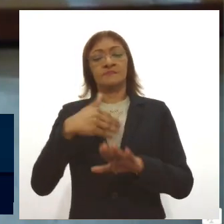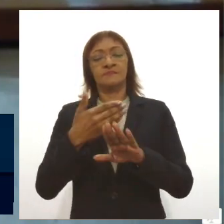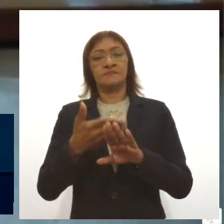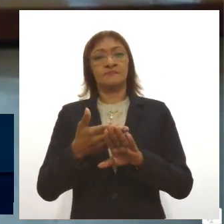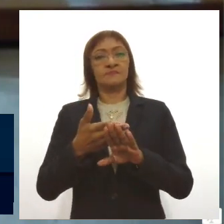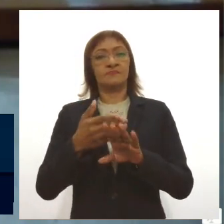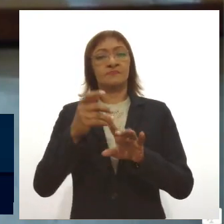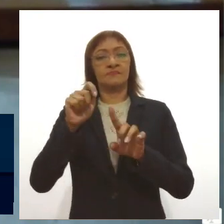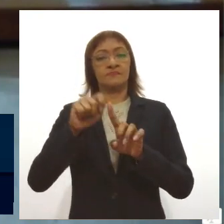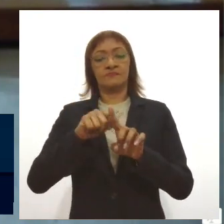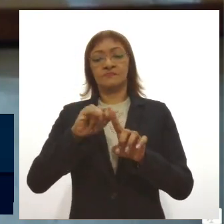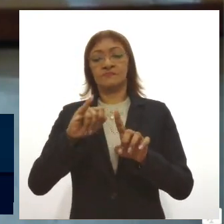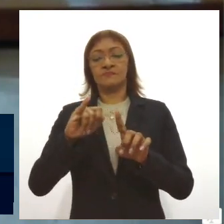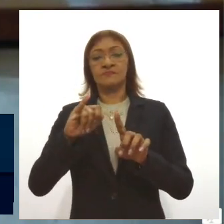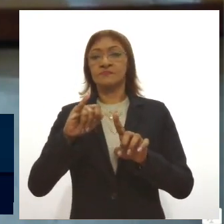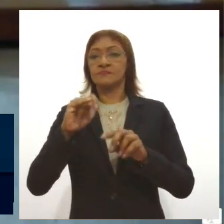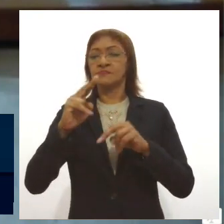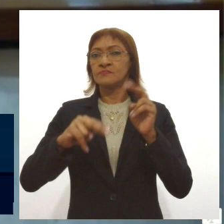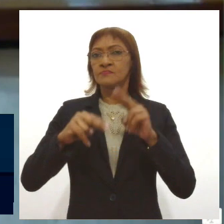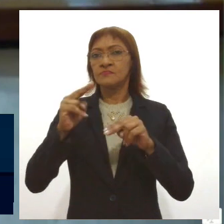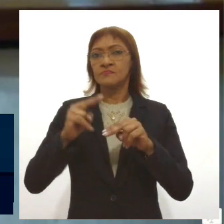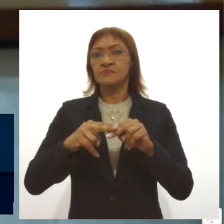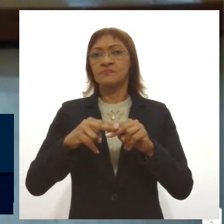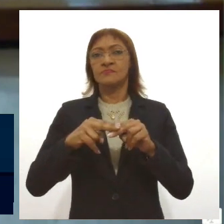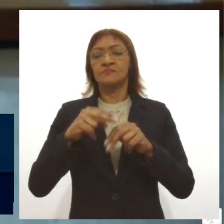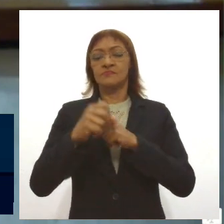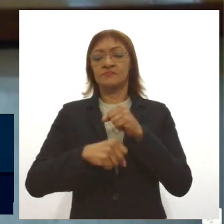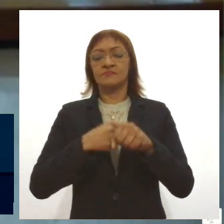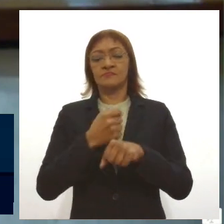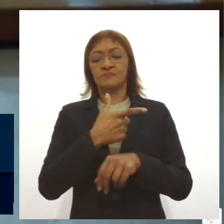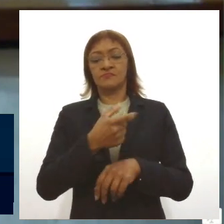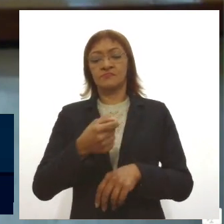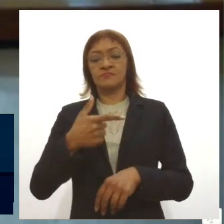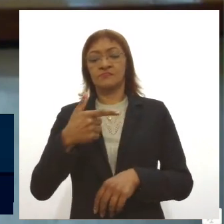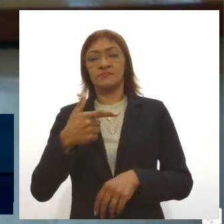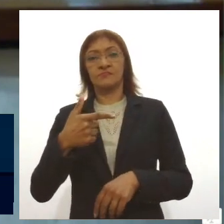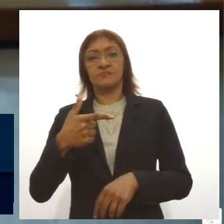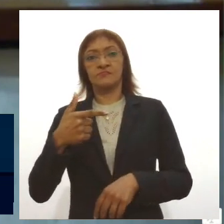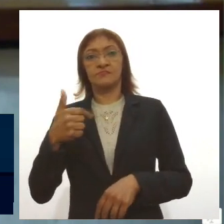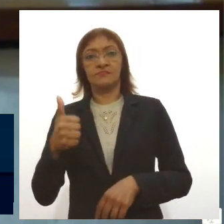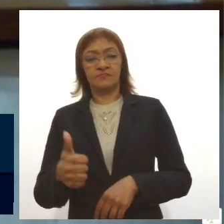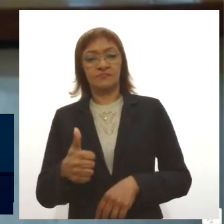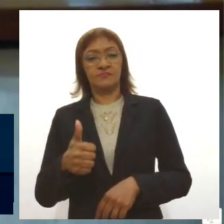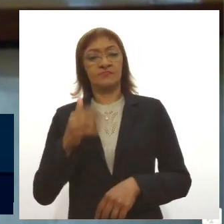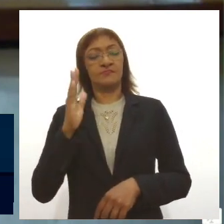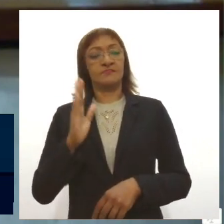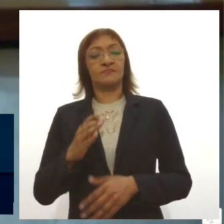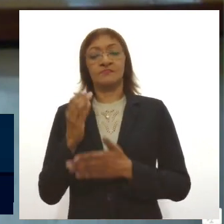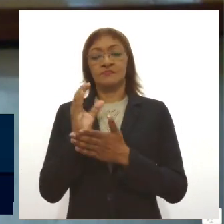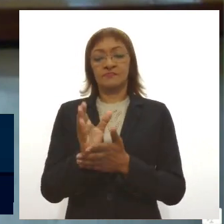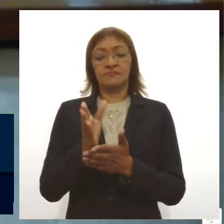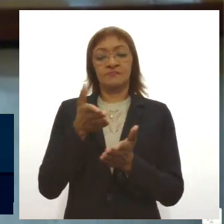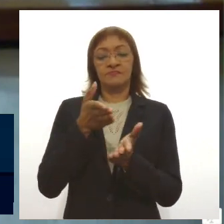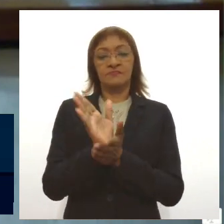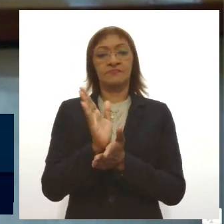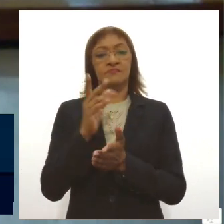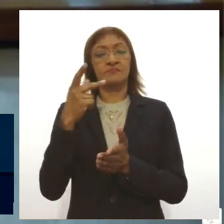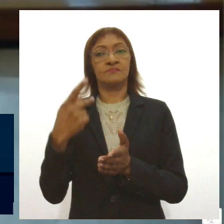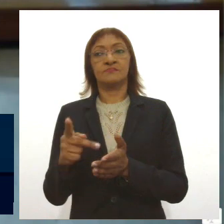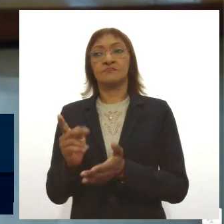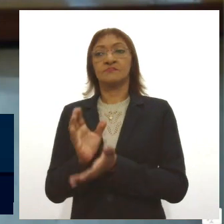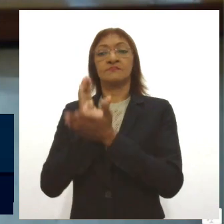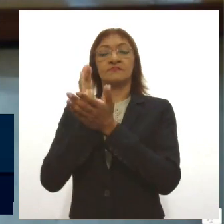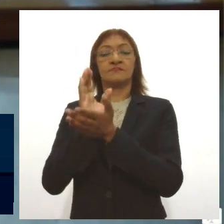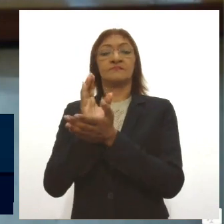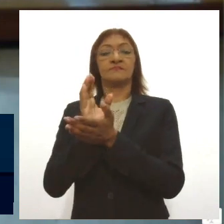do próximo ano, estar com esse plano de gerenciamento costeiro, o ZE econômico, revisado e aprovado por esse conselho que